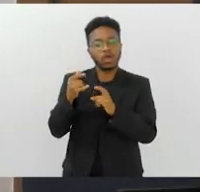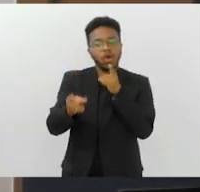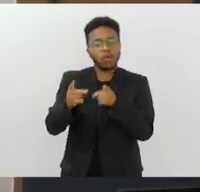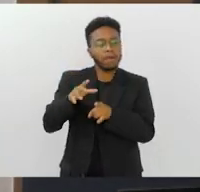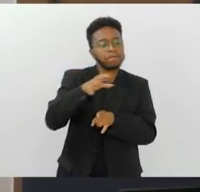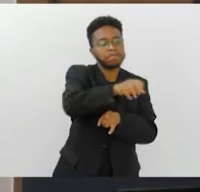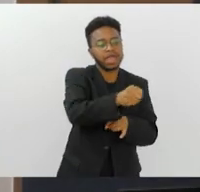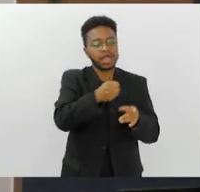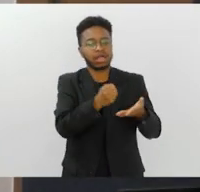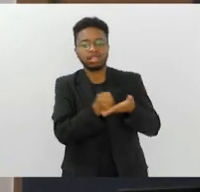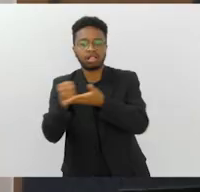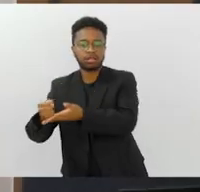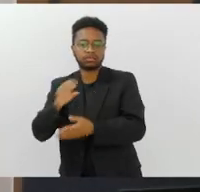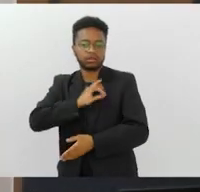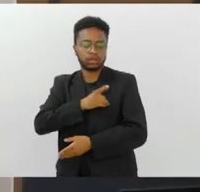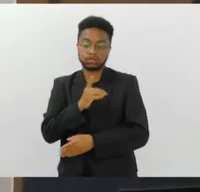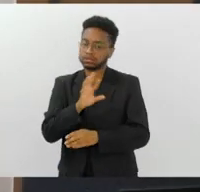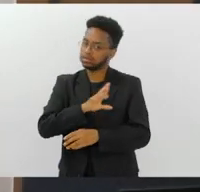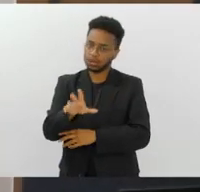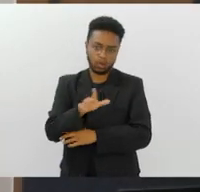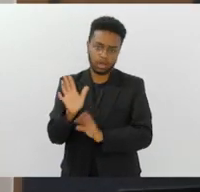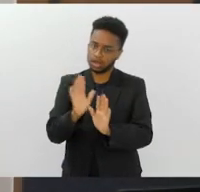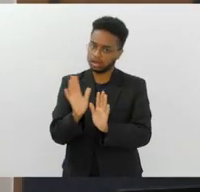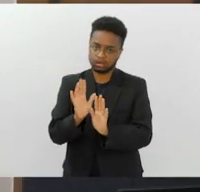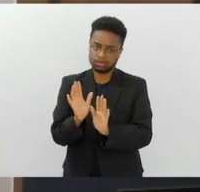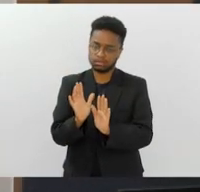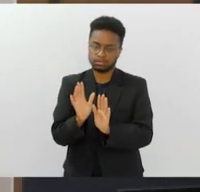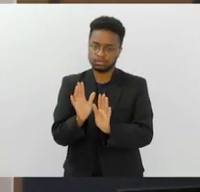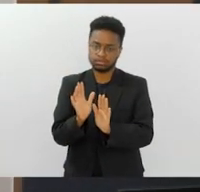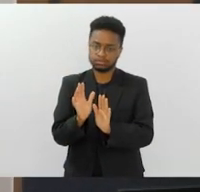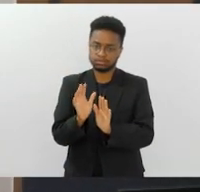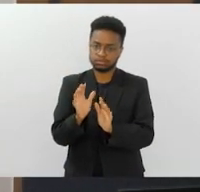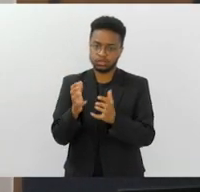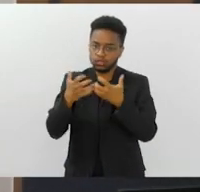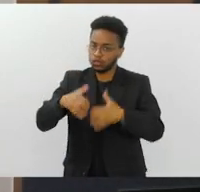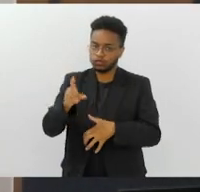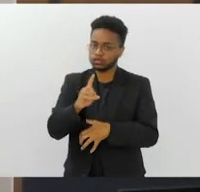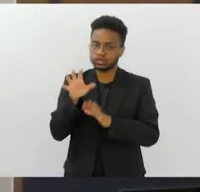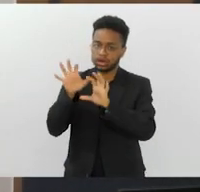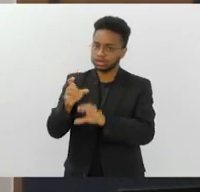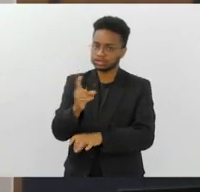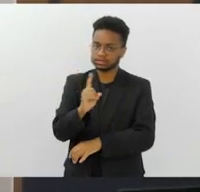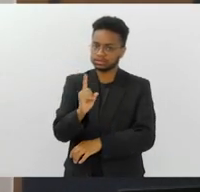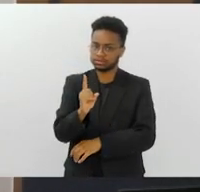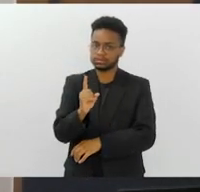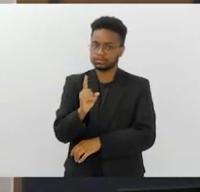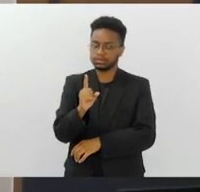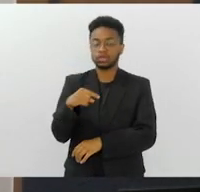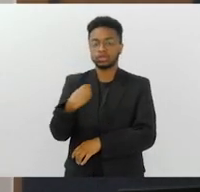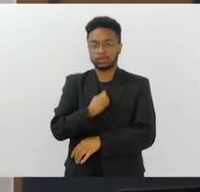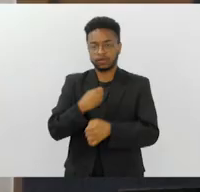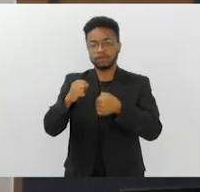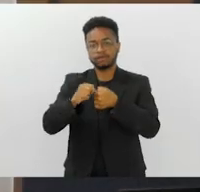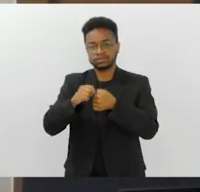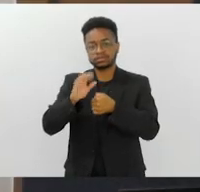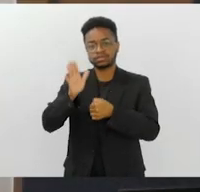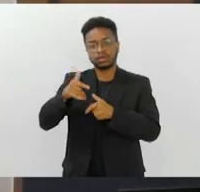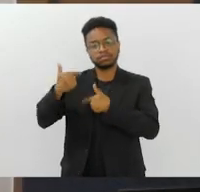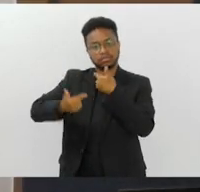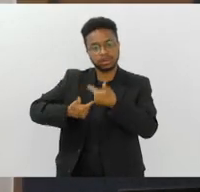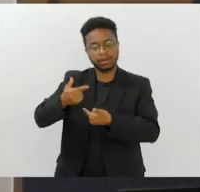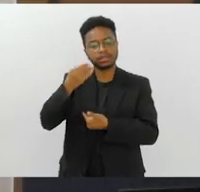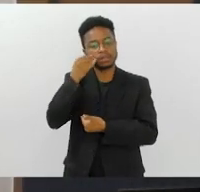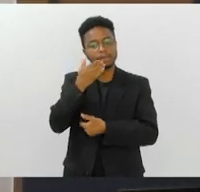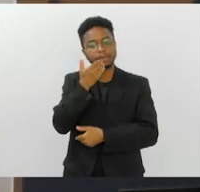pessoa joga atrás a sela e esquece ela lá até ela ficar Barbuda não é assim que funciona a gente tem feito o nosso trabalho para